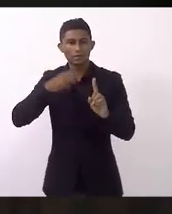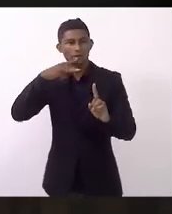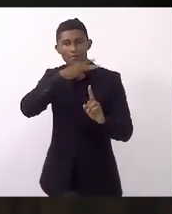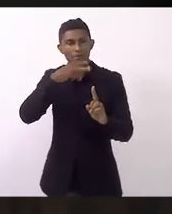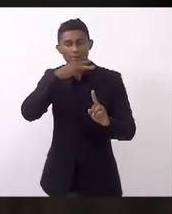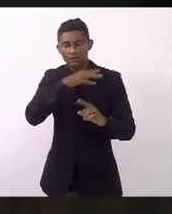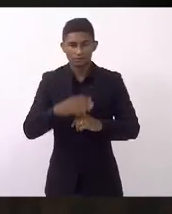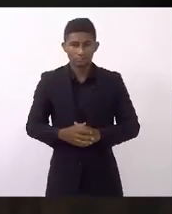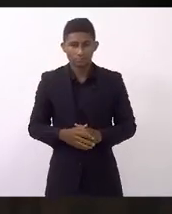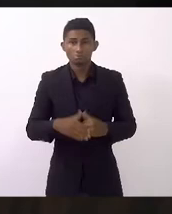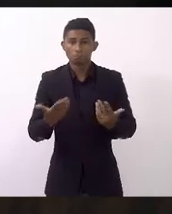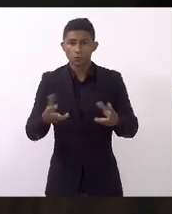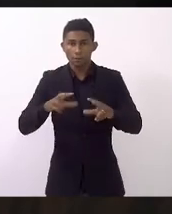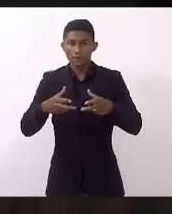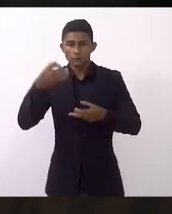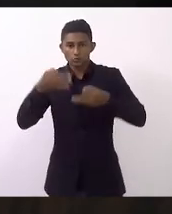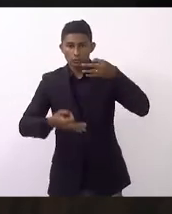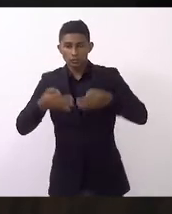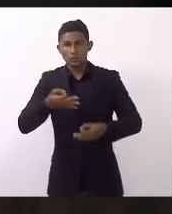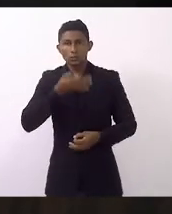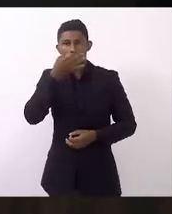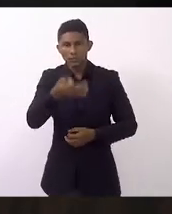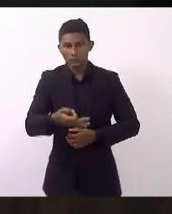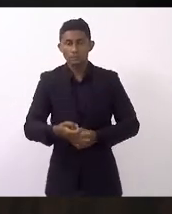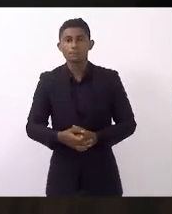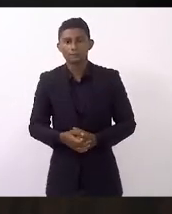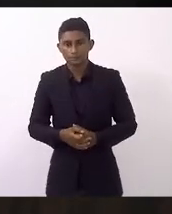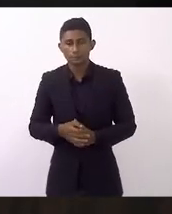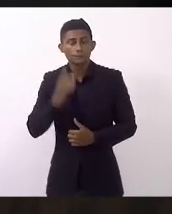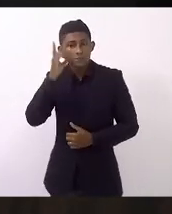pareceres da Comissão de Constituição e Justiça. Deputado Márcio.